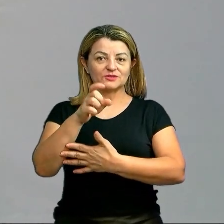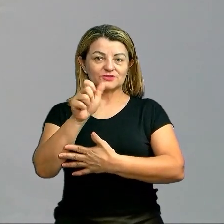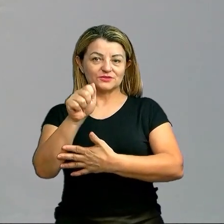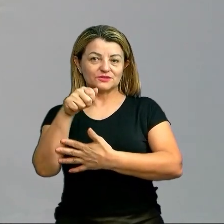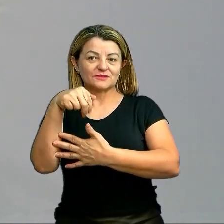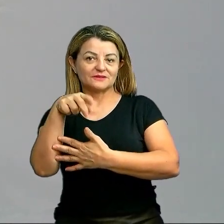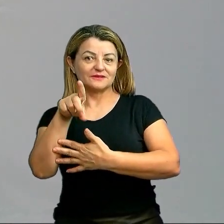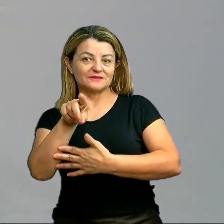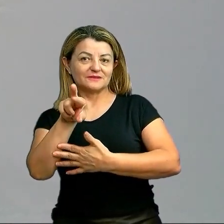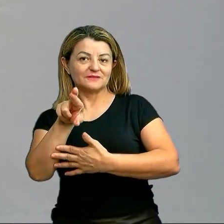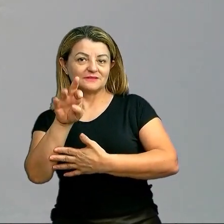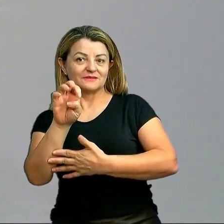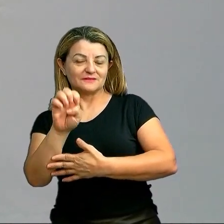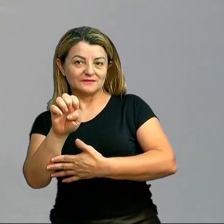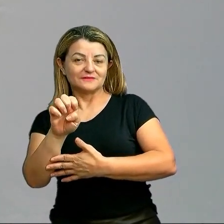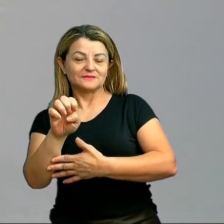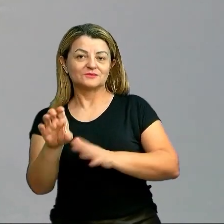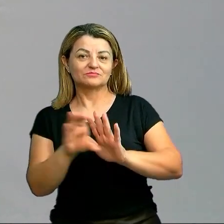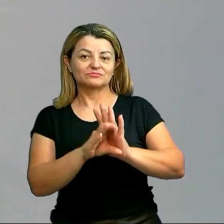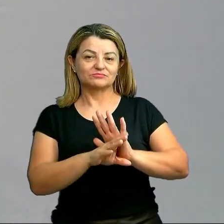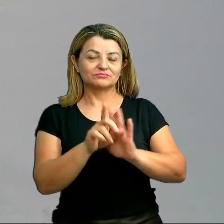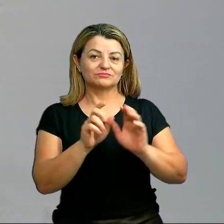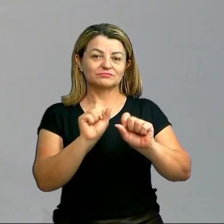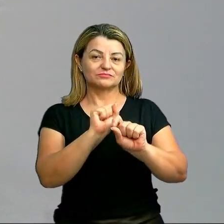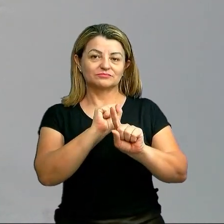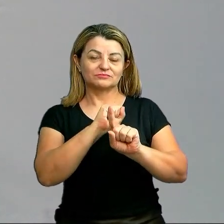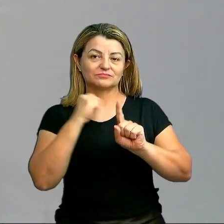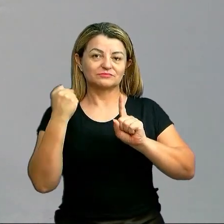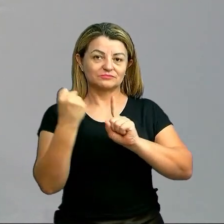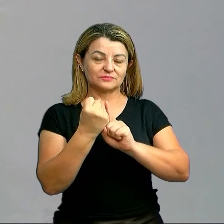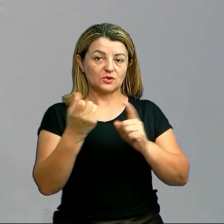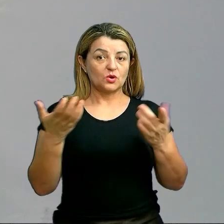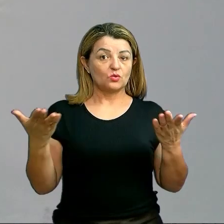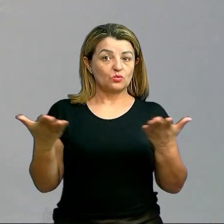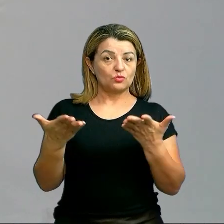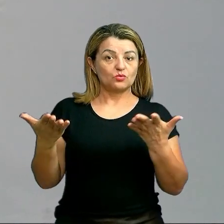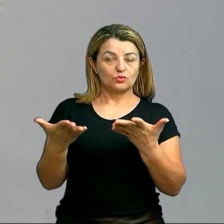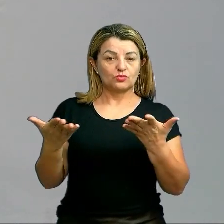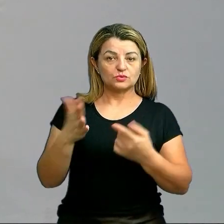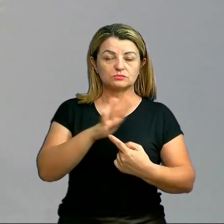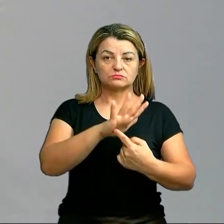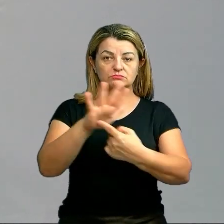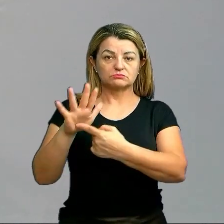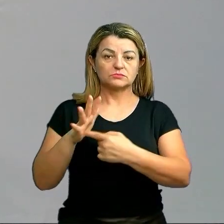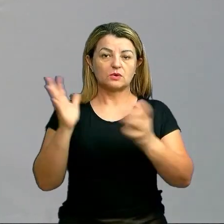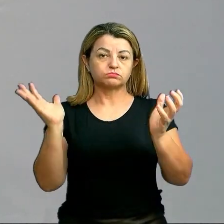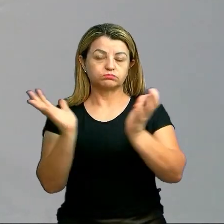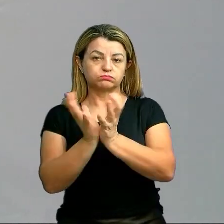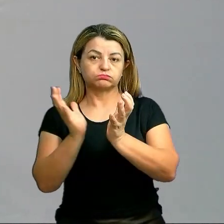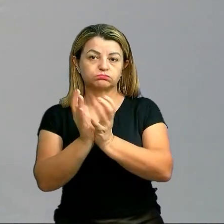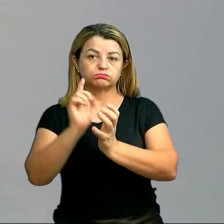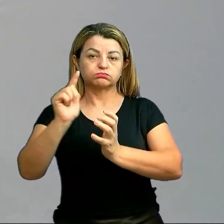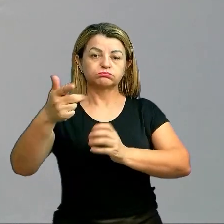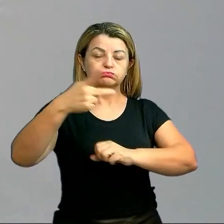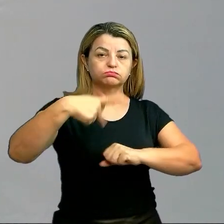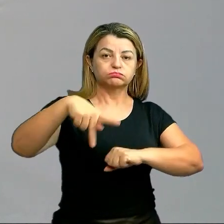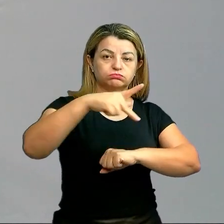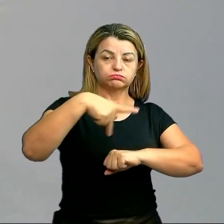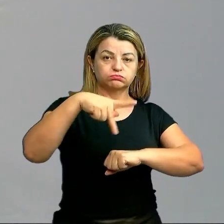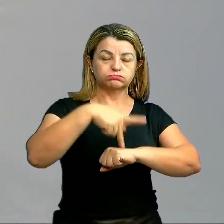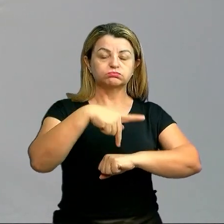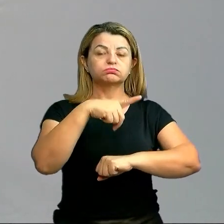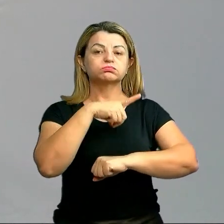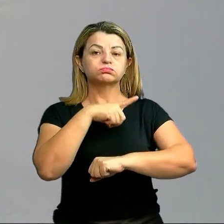hoje nós vamos falar sobre as organizações internacionais. Nas aulas anteriores, a gente viu, a gente